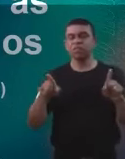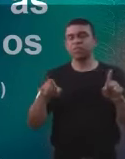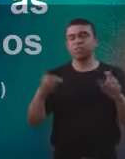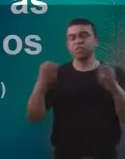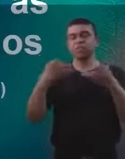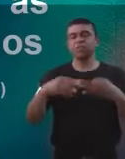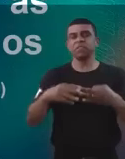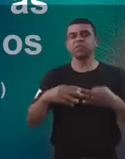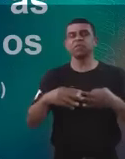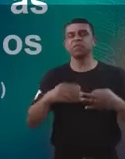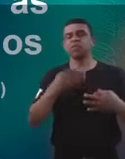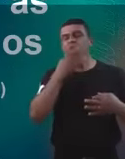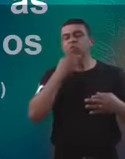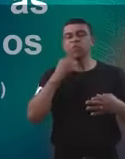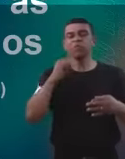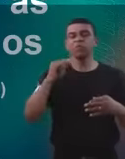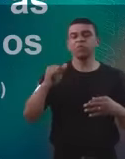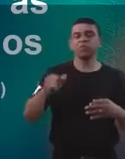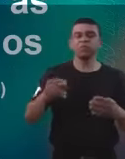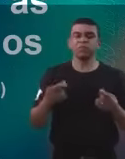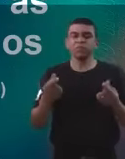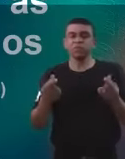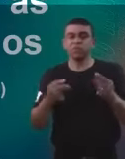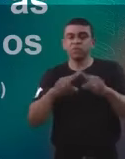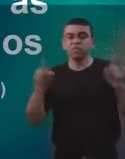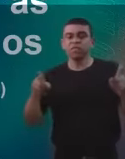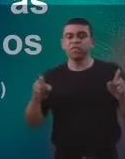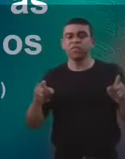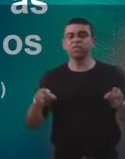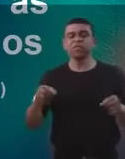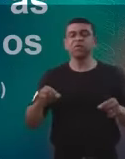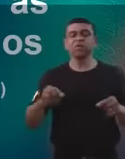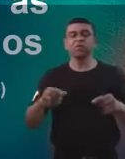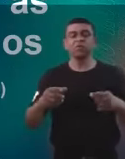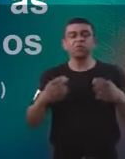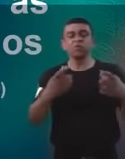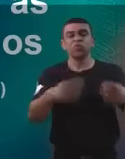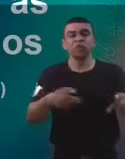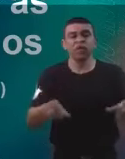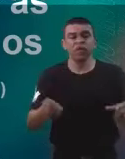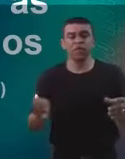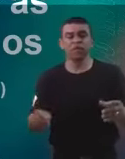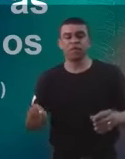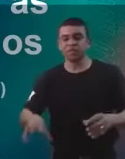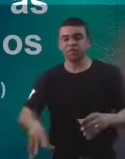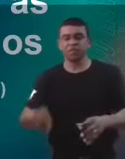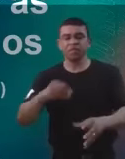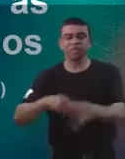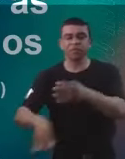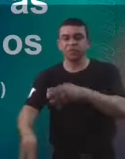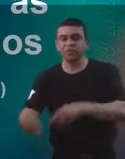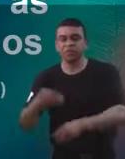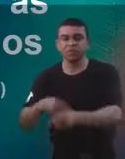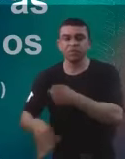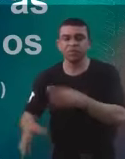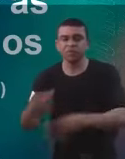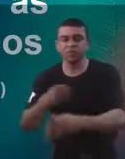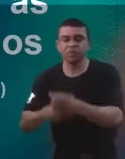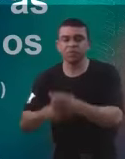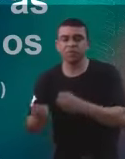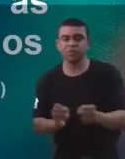isto: derribarei os meus celeiros, edificarei outros maiores, e ali recolherei todas as